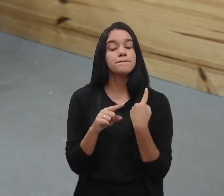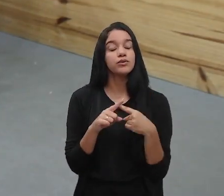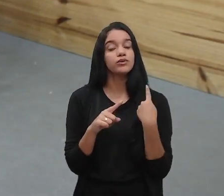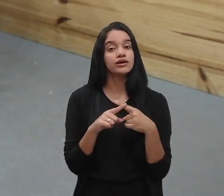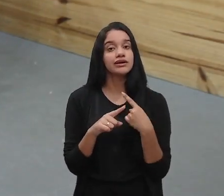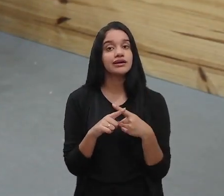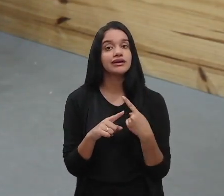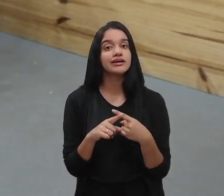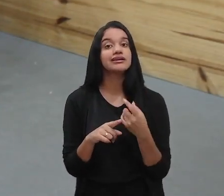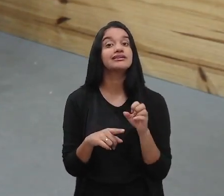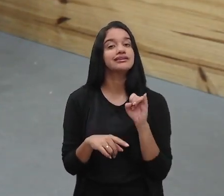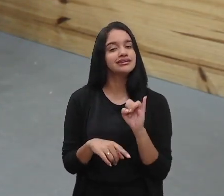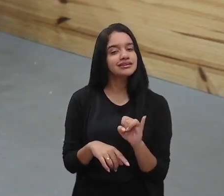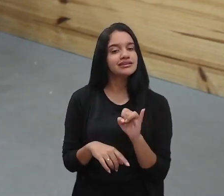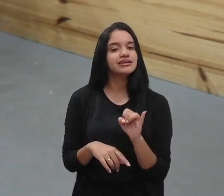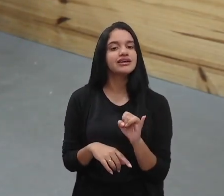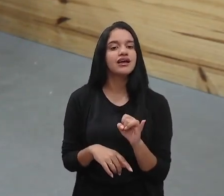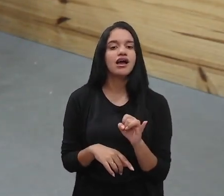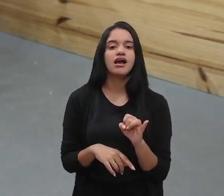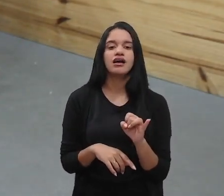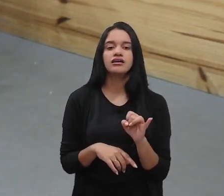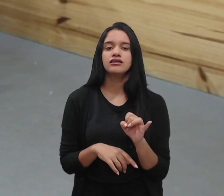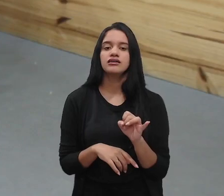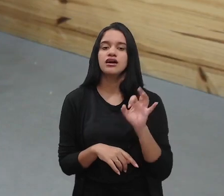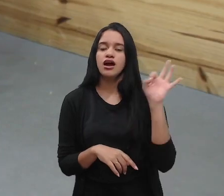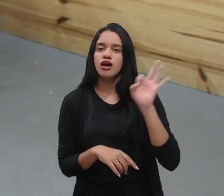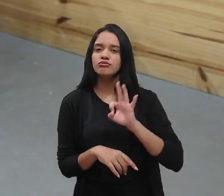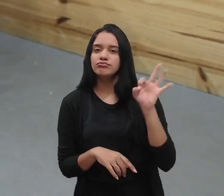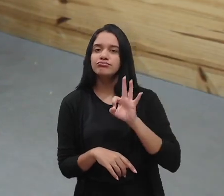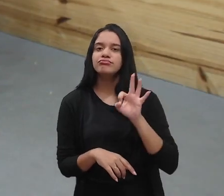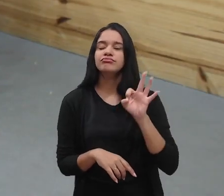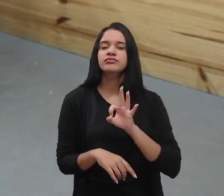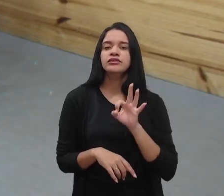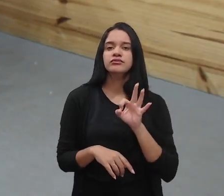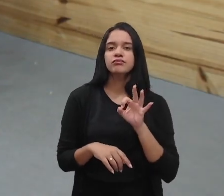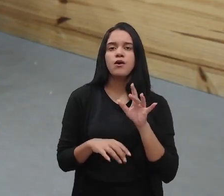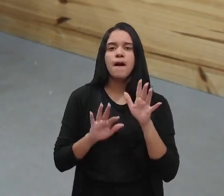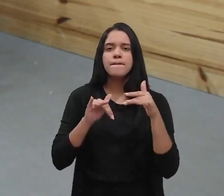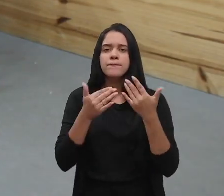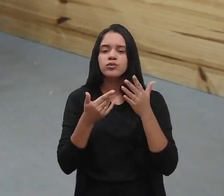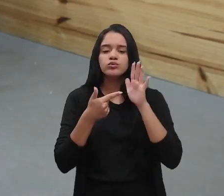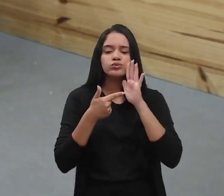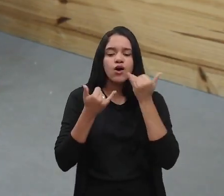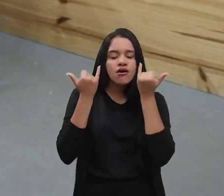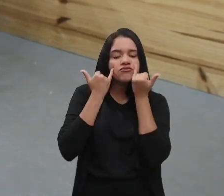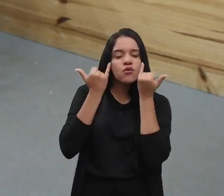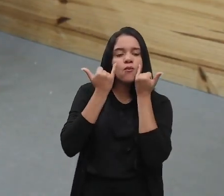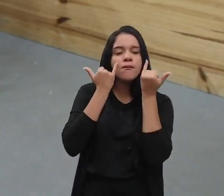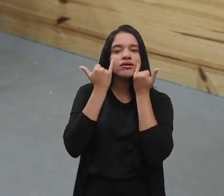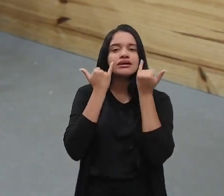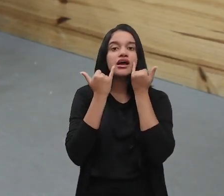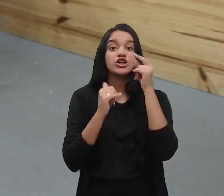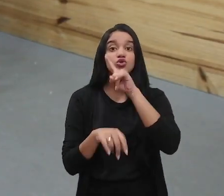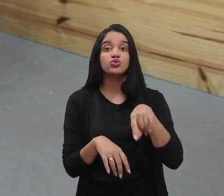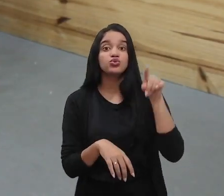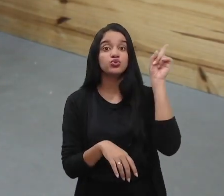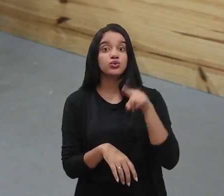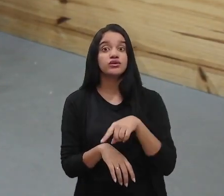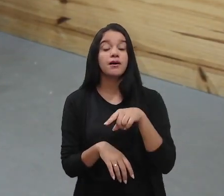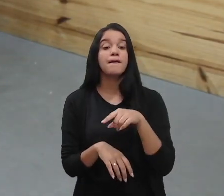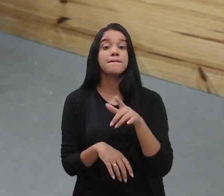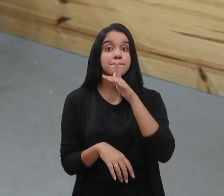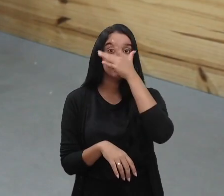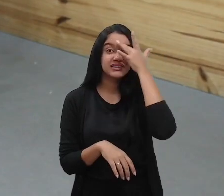o algoritmo, olha, algoritmo, não estou ficando sabida porque algoritmo está excluindo pessoas acima de 25, isso é